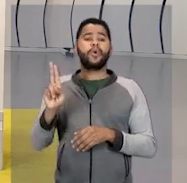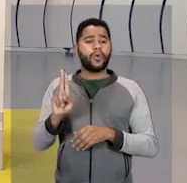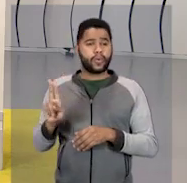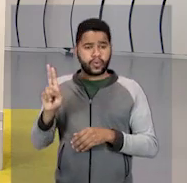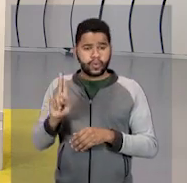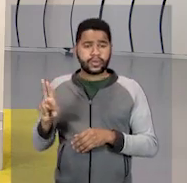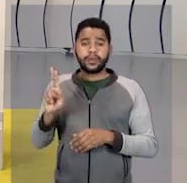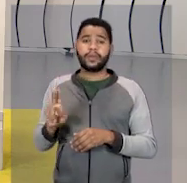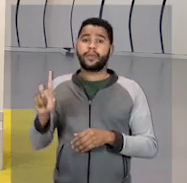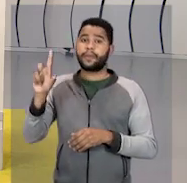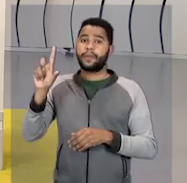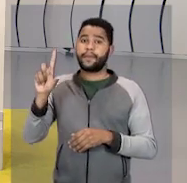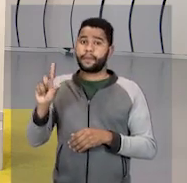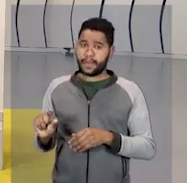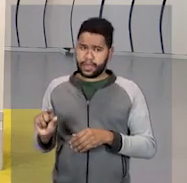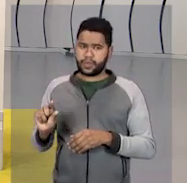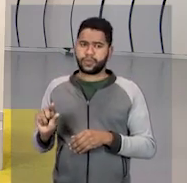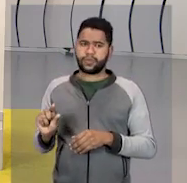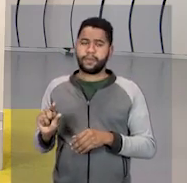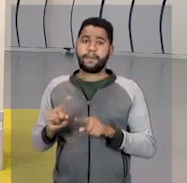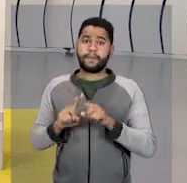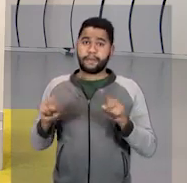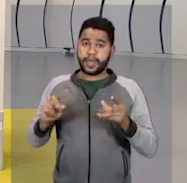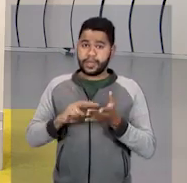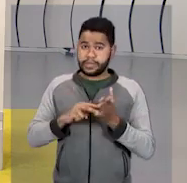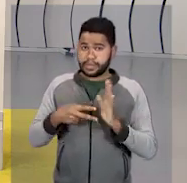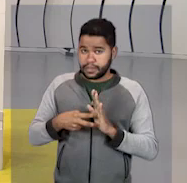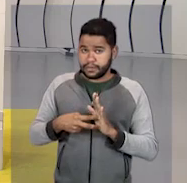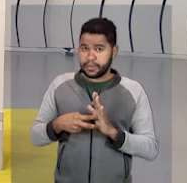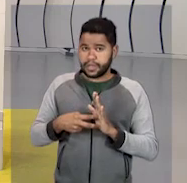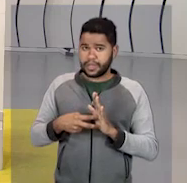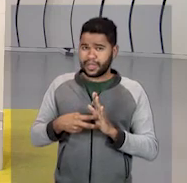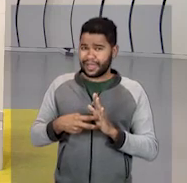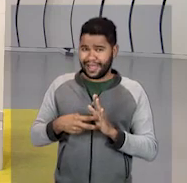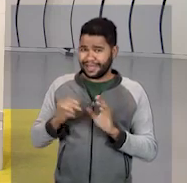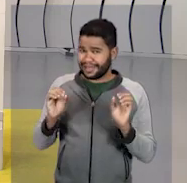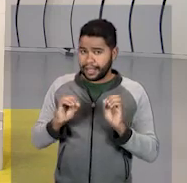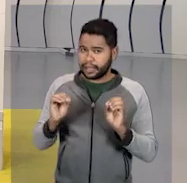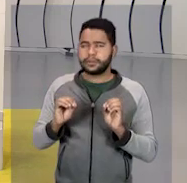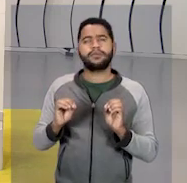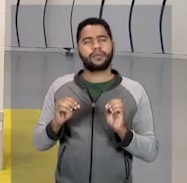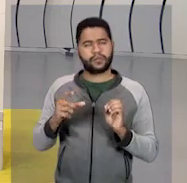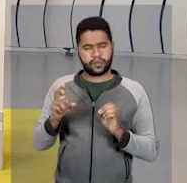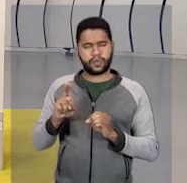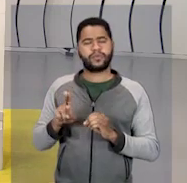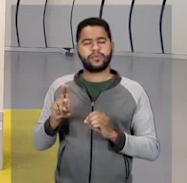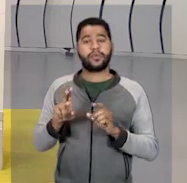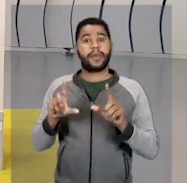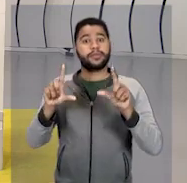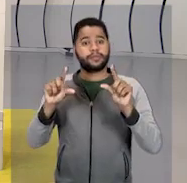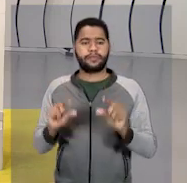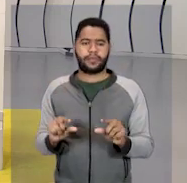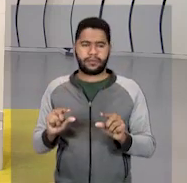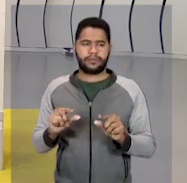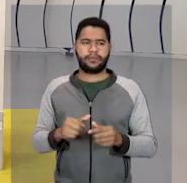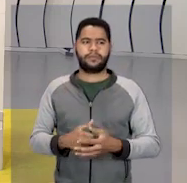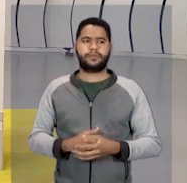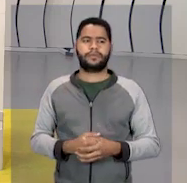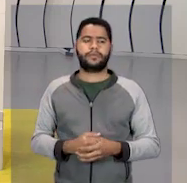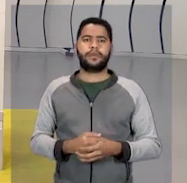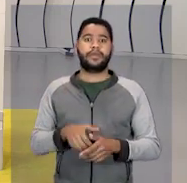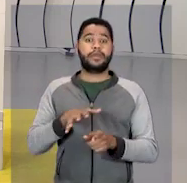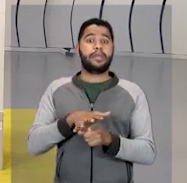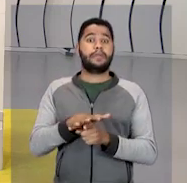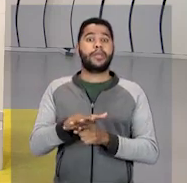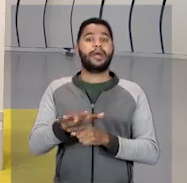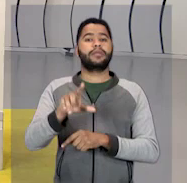menor quantidade de tecnologia, mas não significa que não deixam de utilizar. Ou seja, podem utilizar, mas não com uma demanda